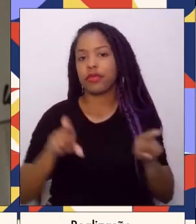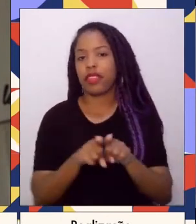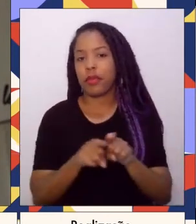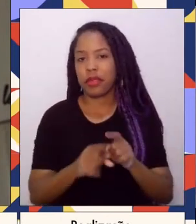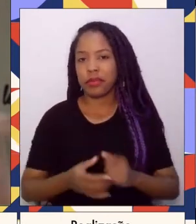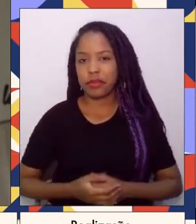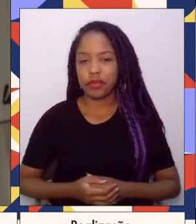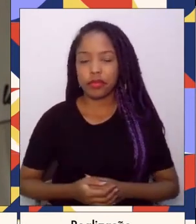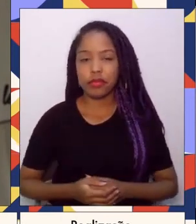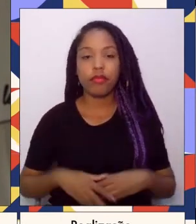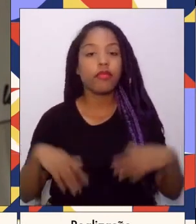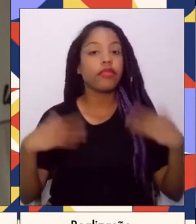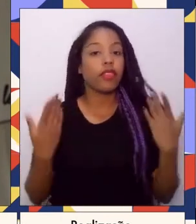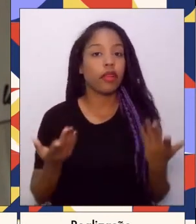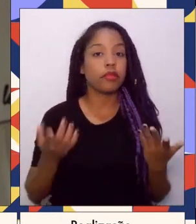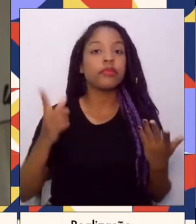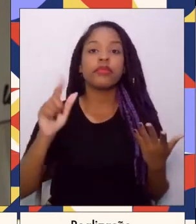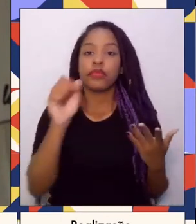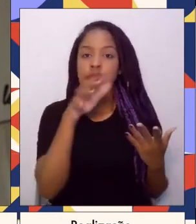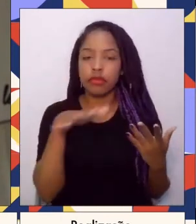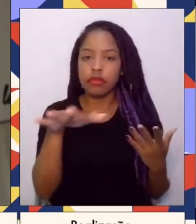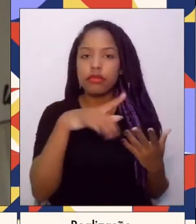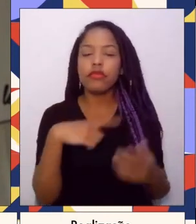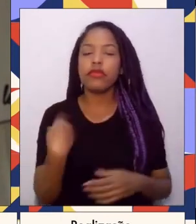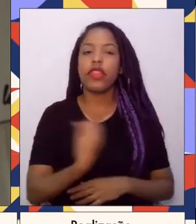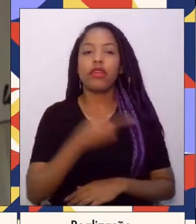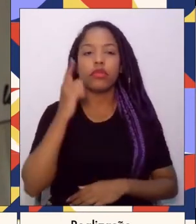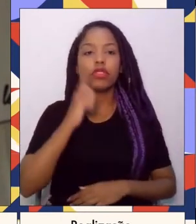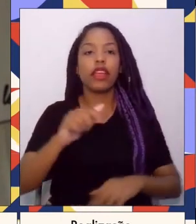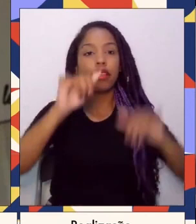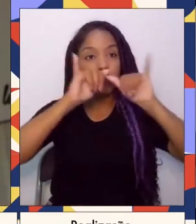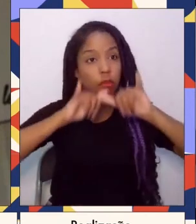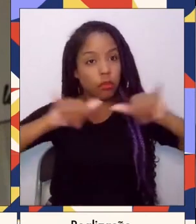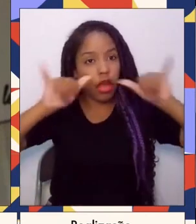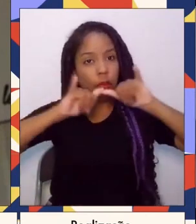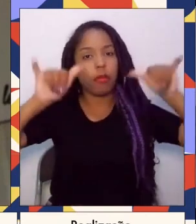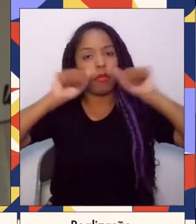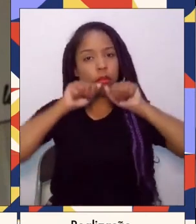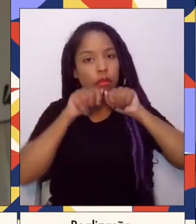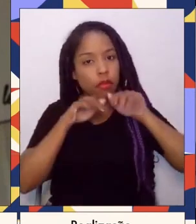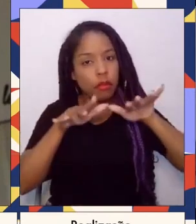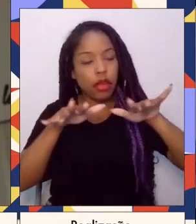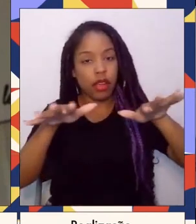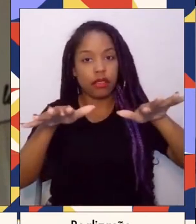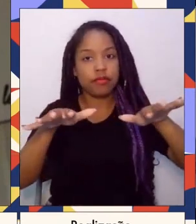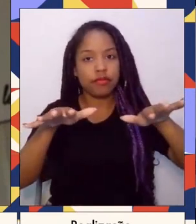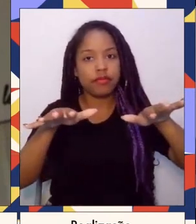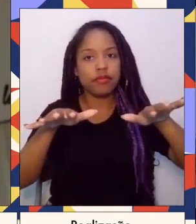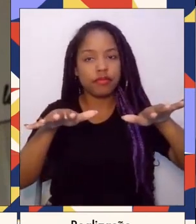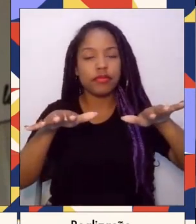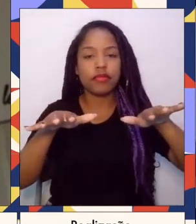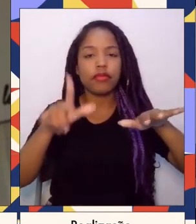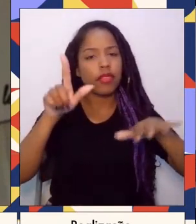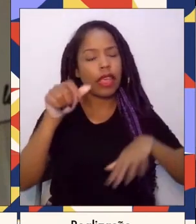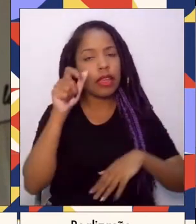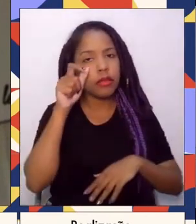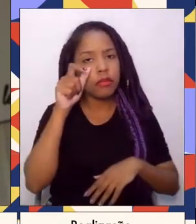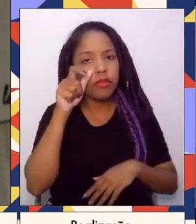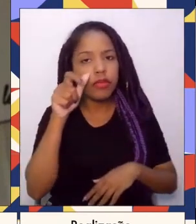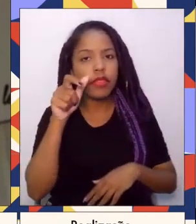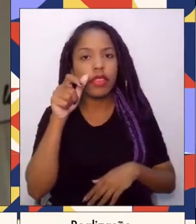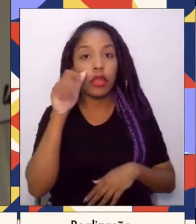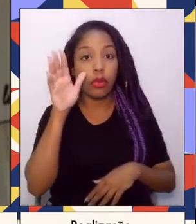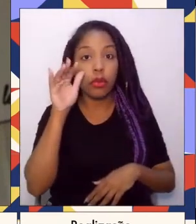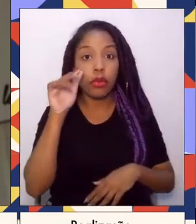é um espaço para gente ecoar essas vozes e é muito curioso pensar nesse termo de grupos